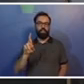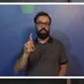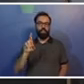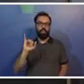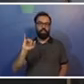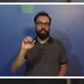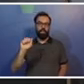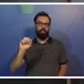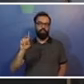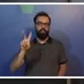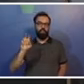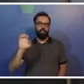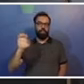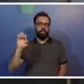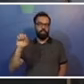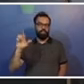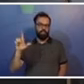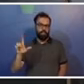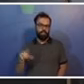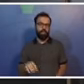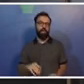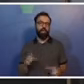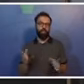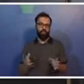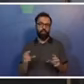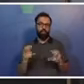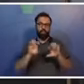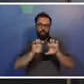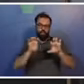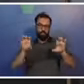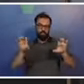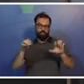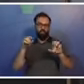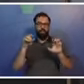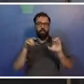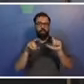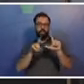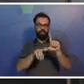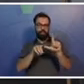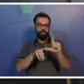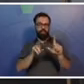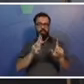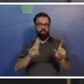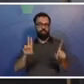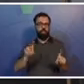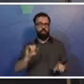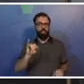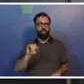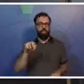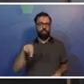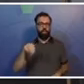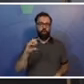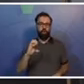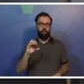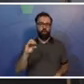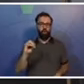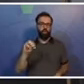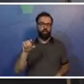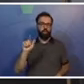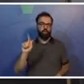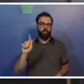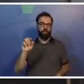equação, a letra se chama incógnita. Só relembrando. Na última aula vimos os